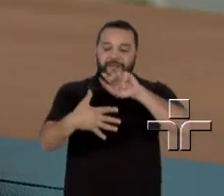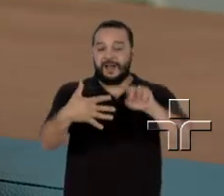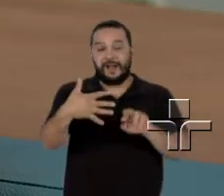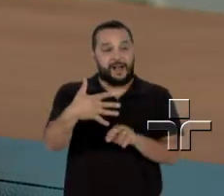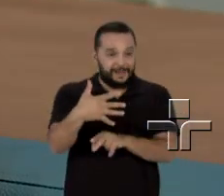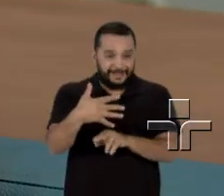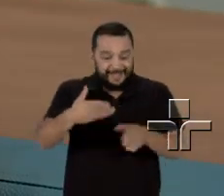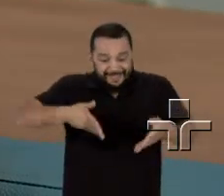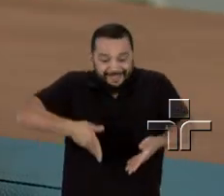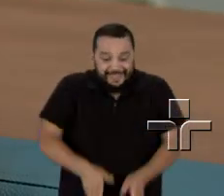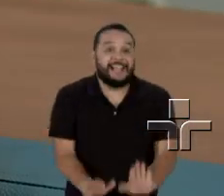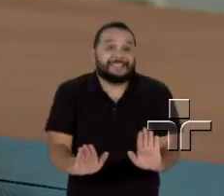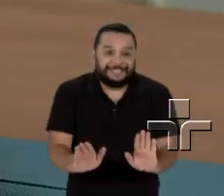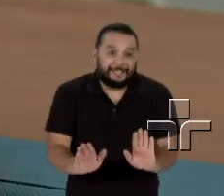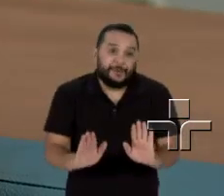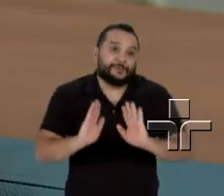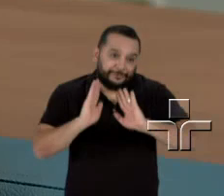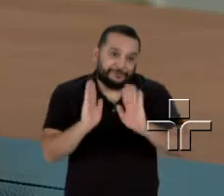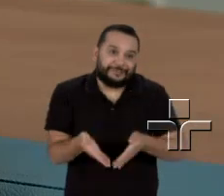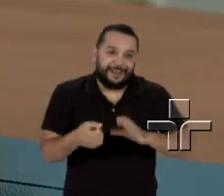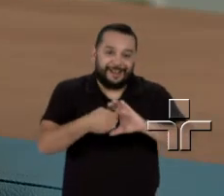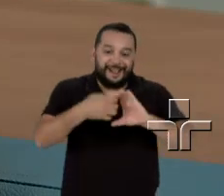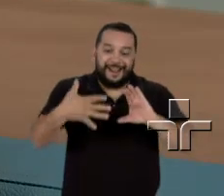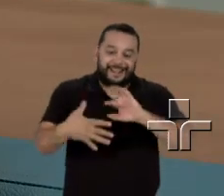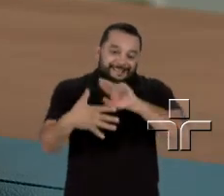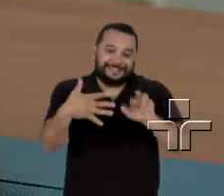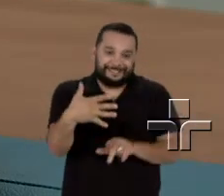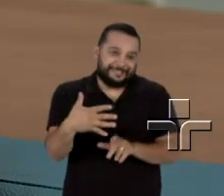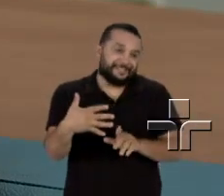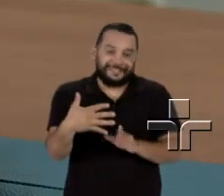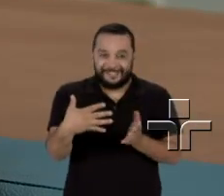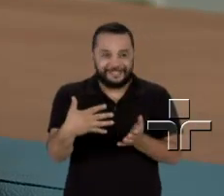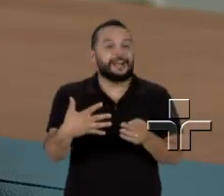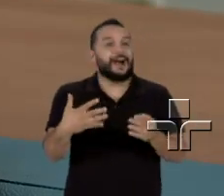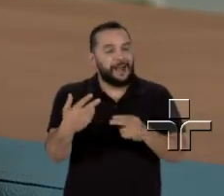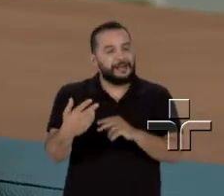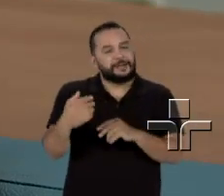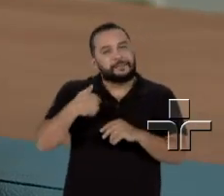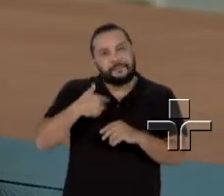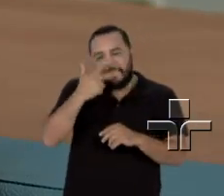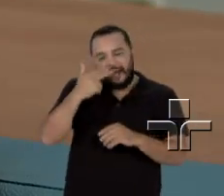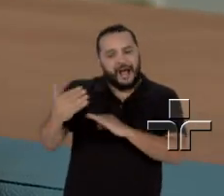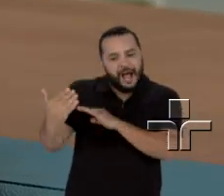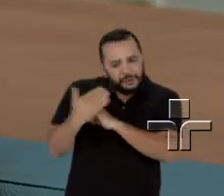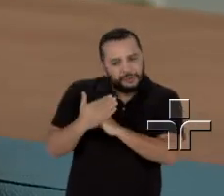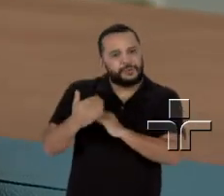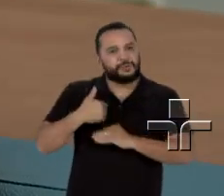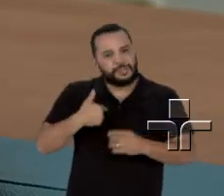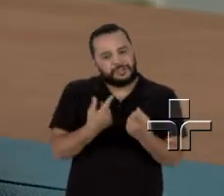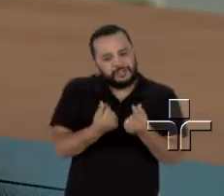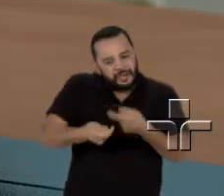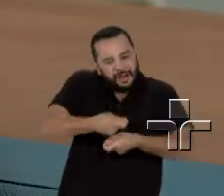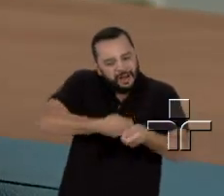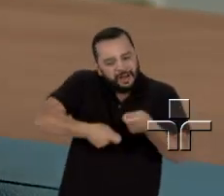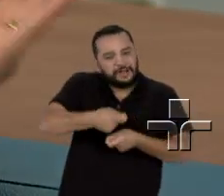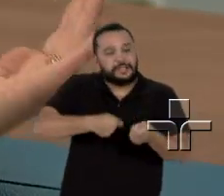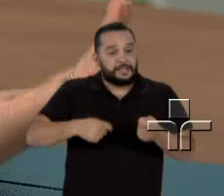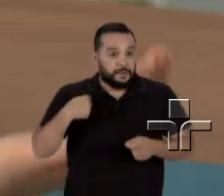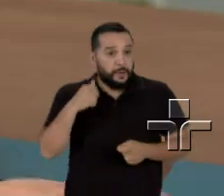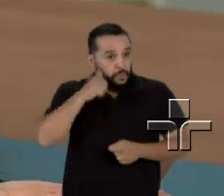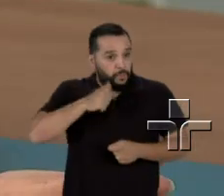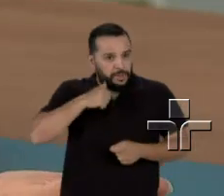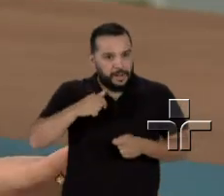fábrica e que ajudam na administração então a gente tem uma visão mais ampla